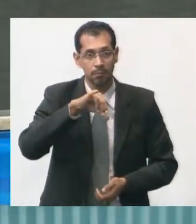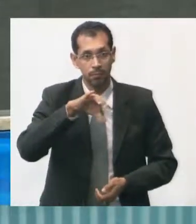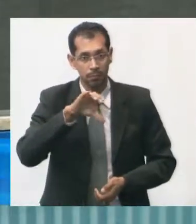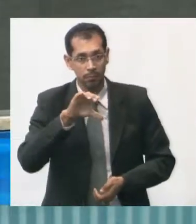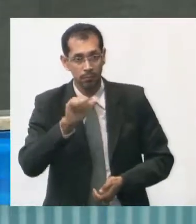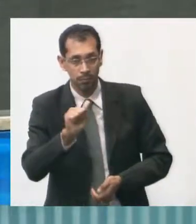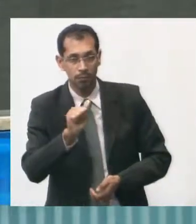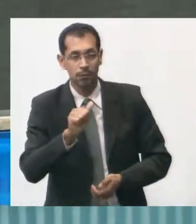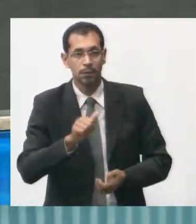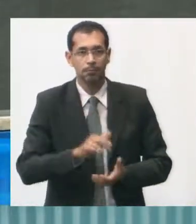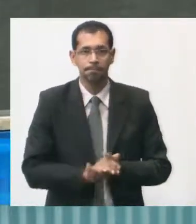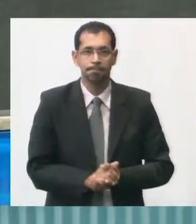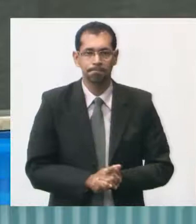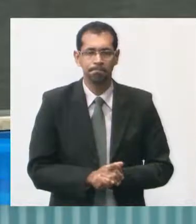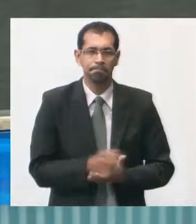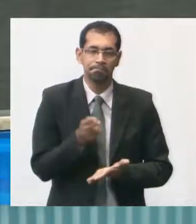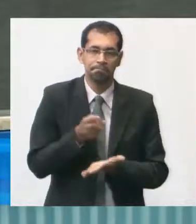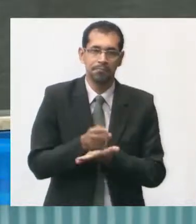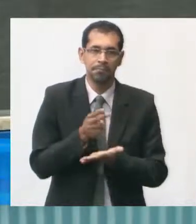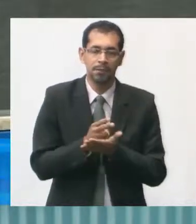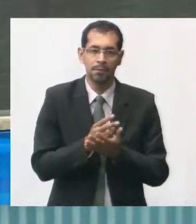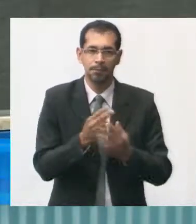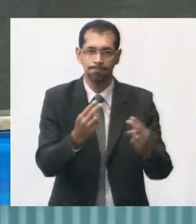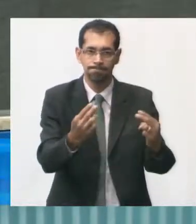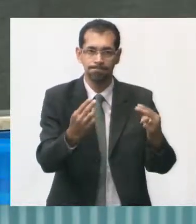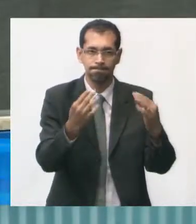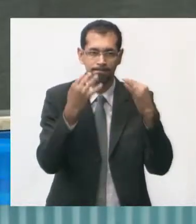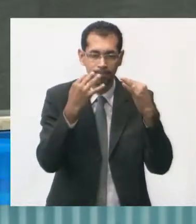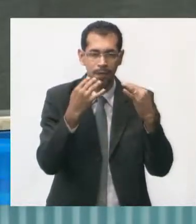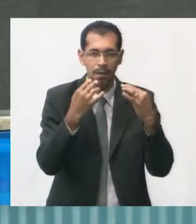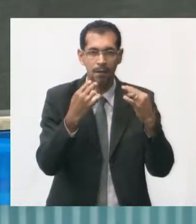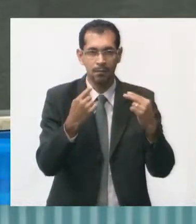tem acompanhado no Facebook. E